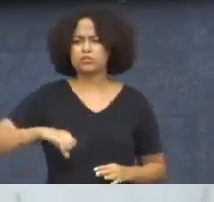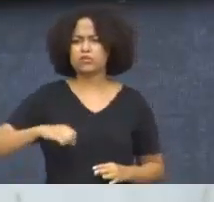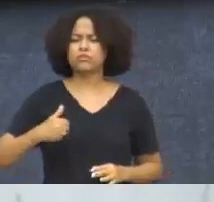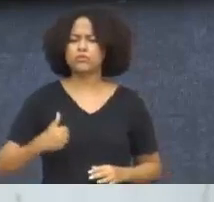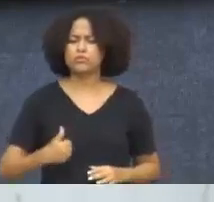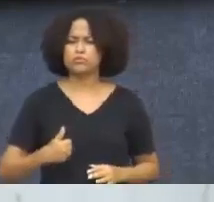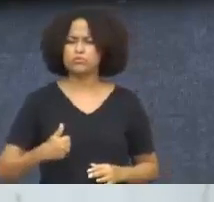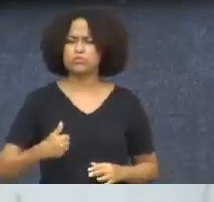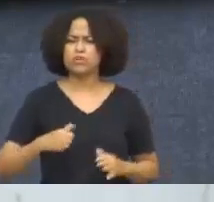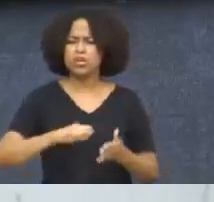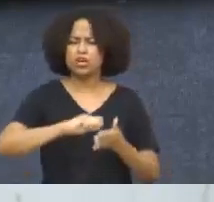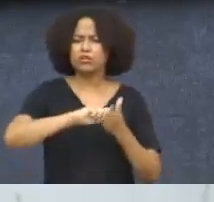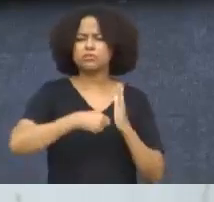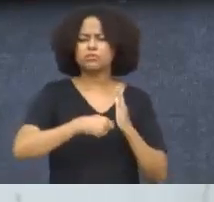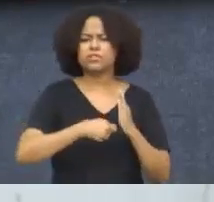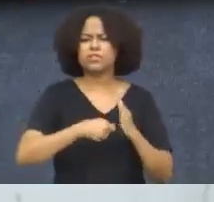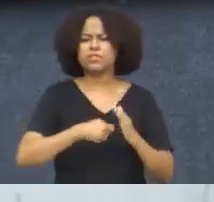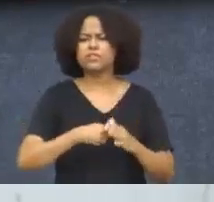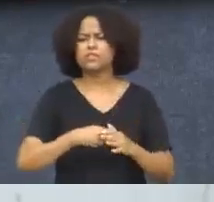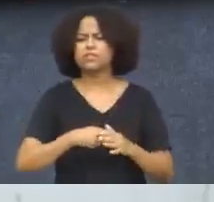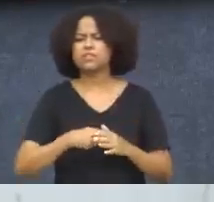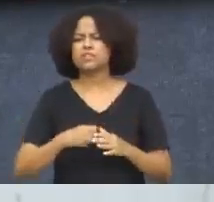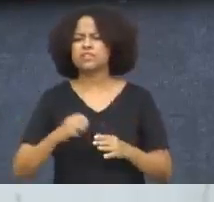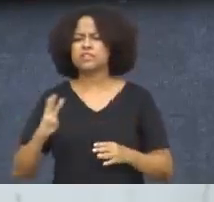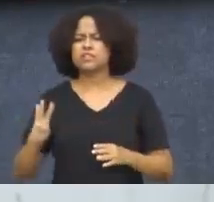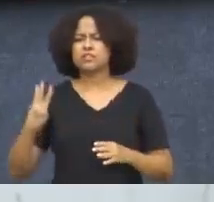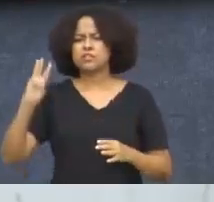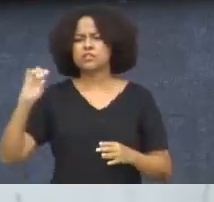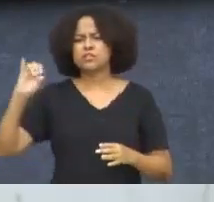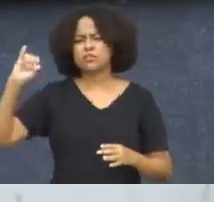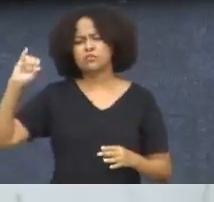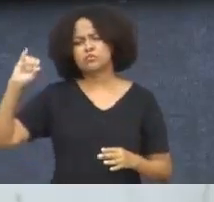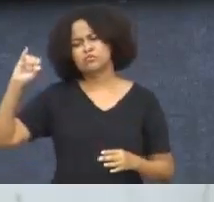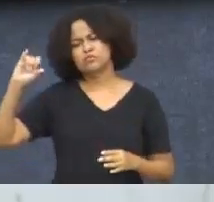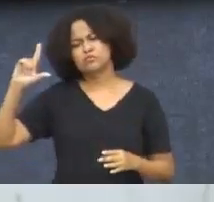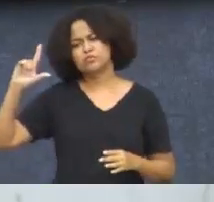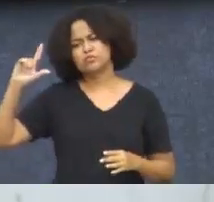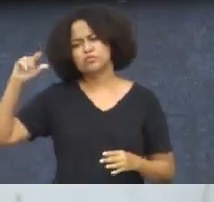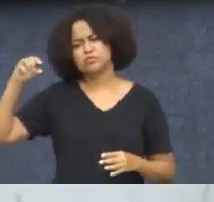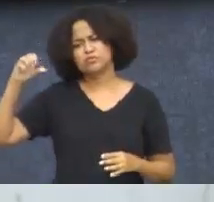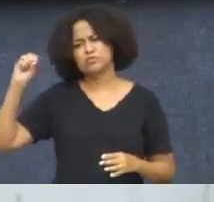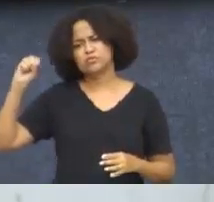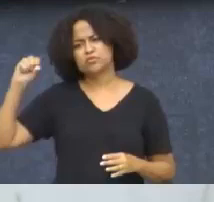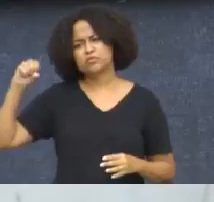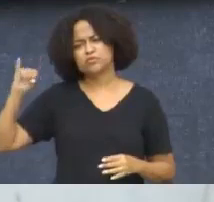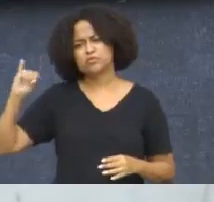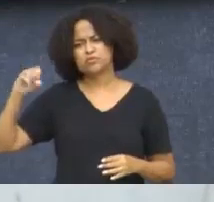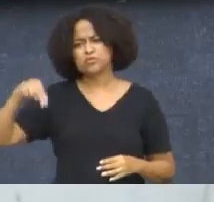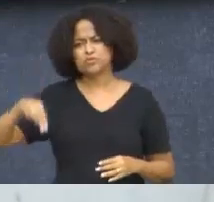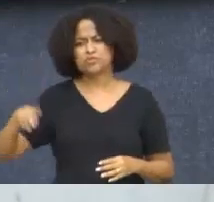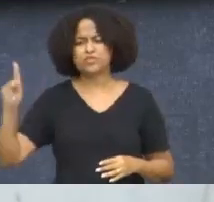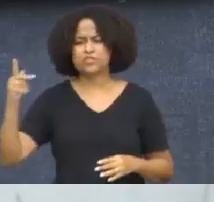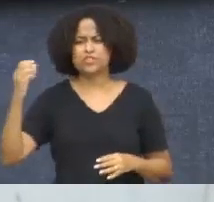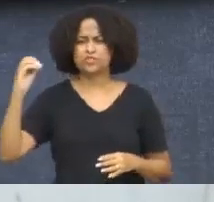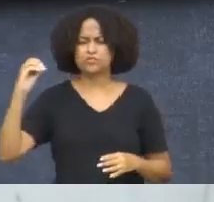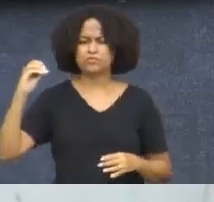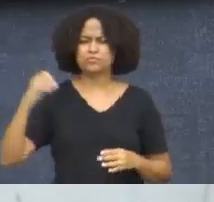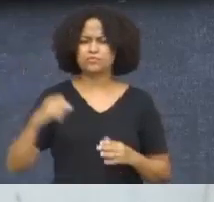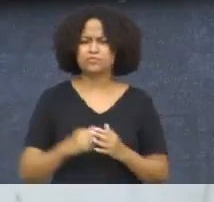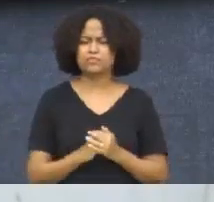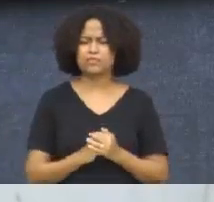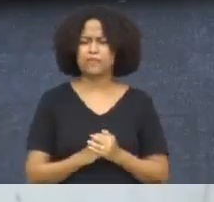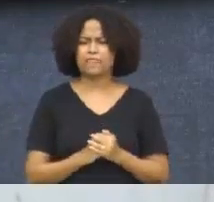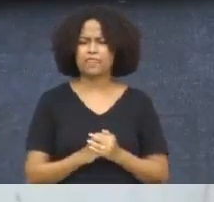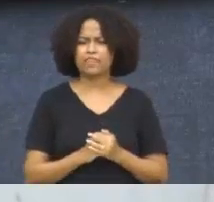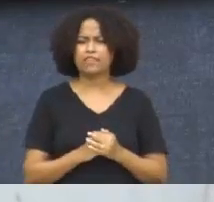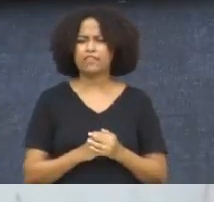491/2023, autoria vereador Ursinho da Tabu e Nicolas Ferreira. Emenda dispõe sobre